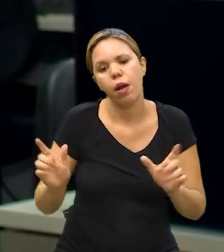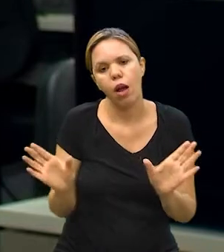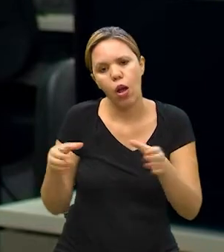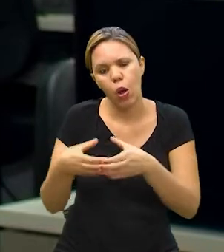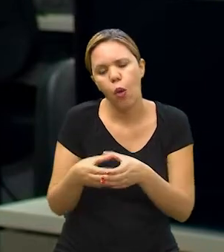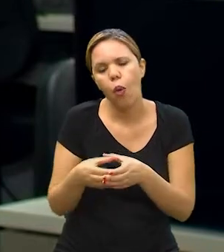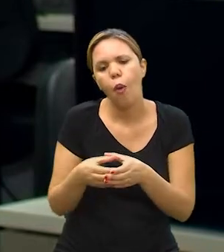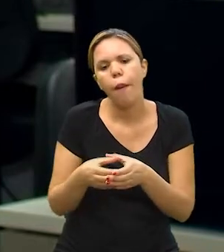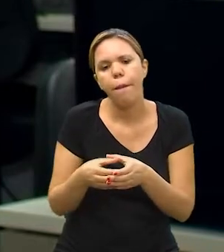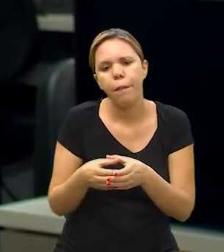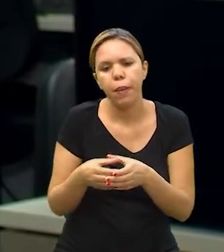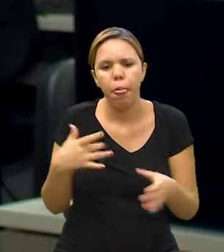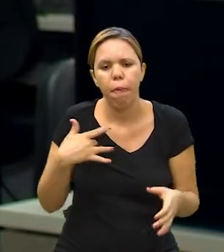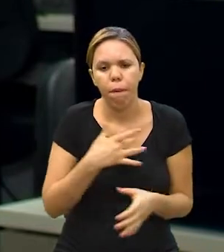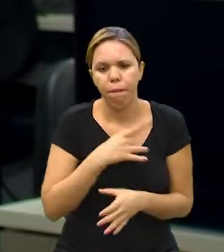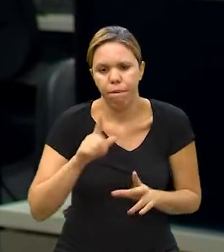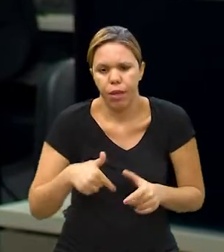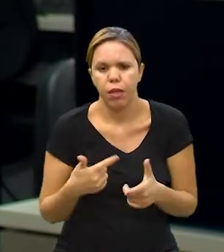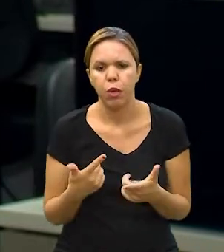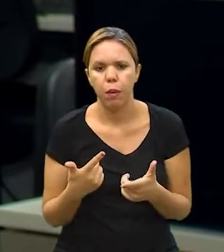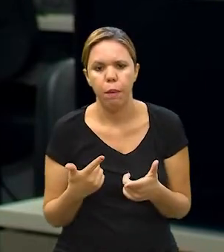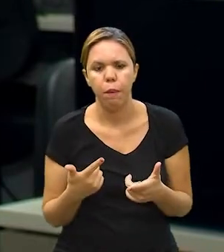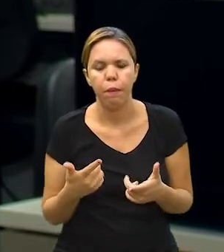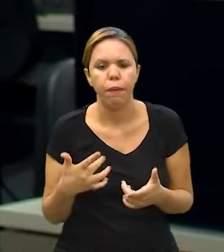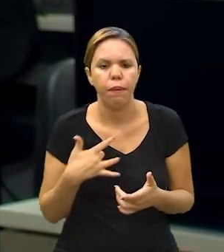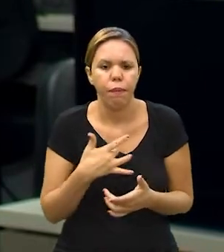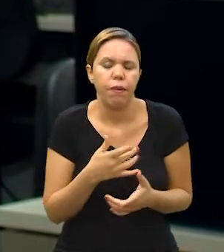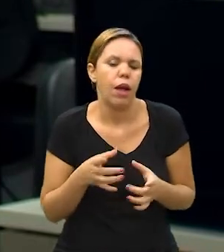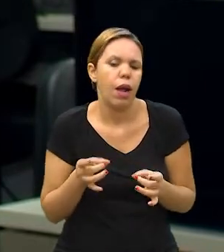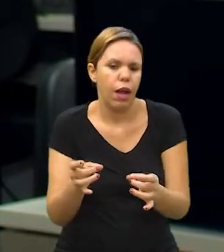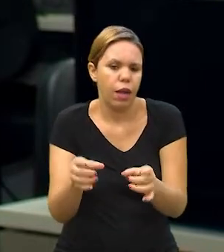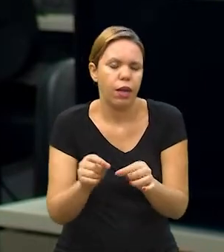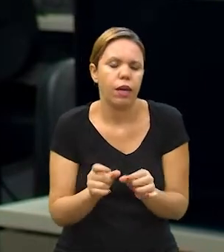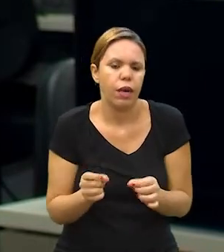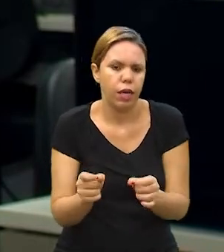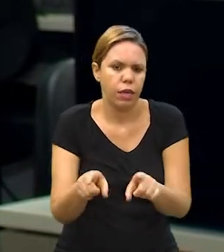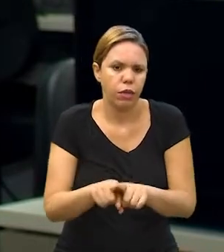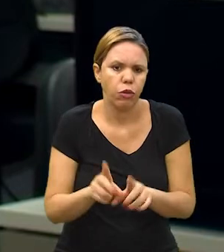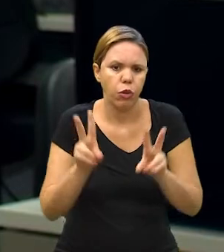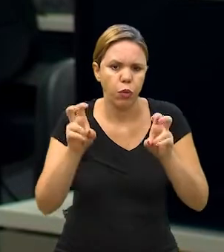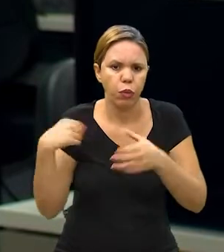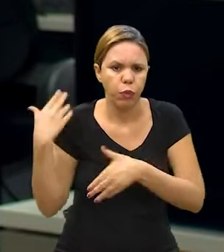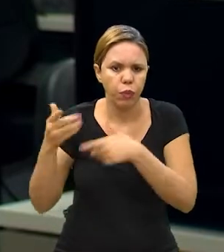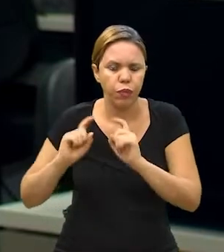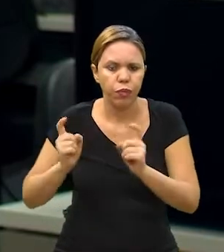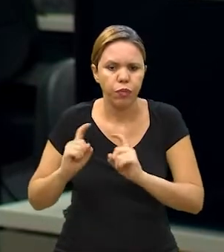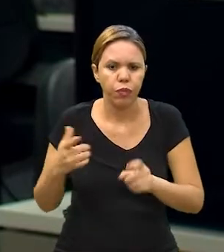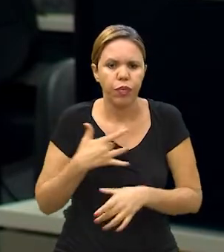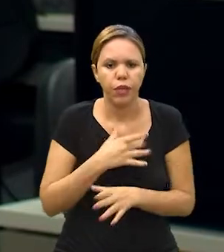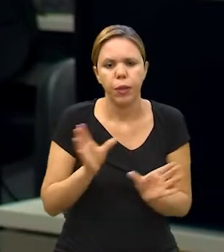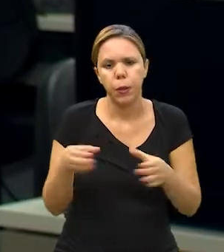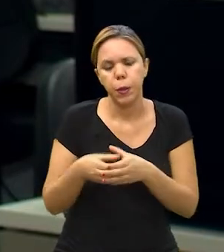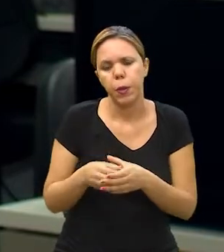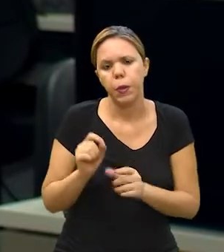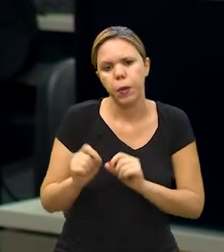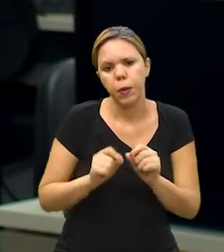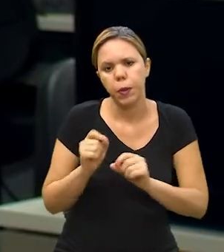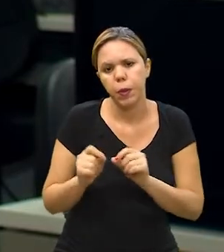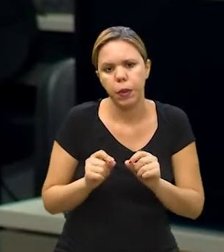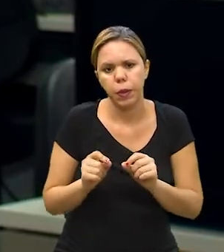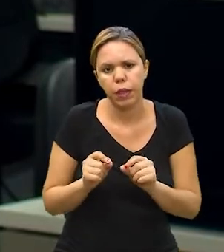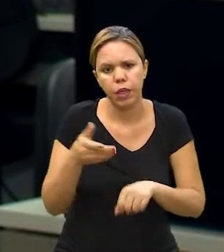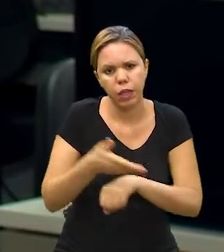de Saúde sobre essa situação do câncer de modo geral. Isso era para ser tema da última reunião da Comissão de Saúde. Acabou que